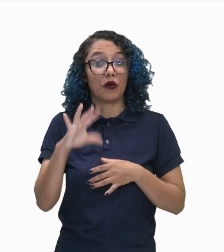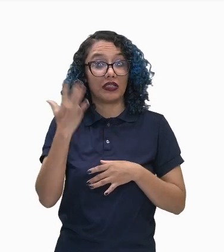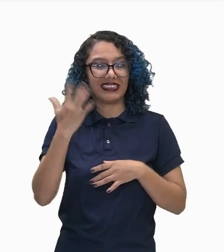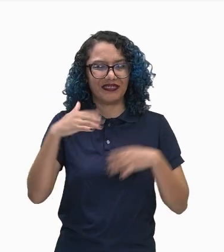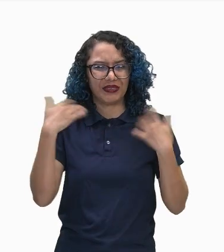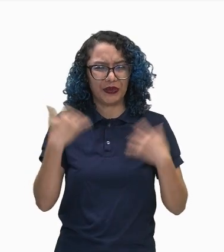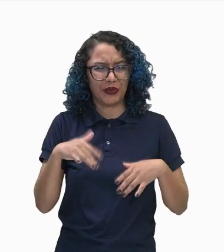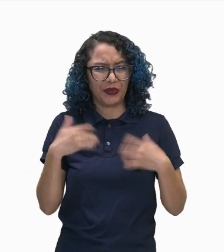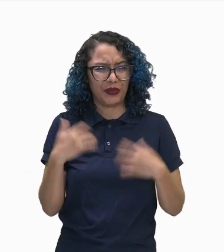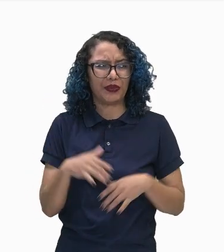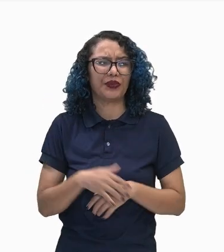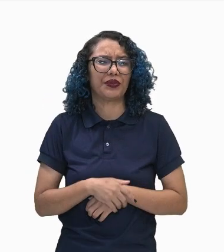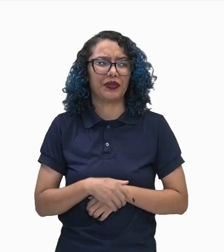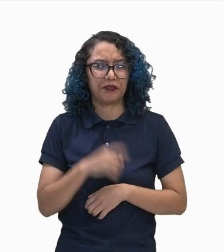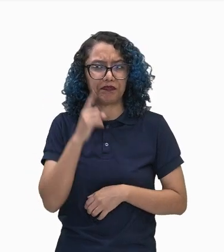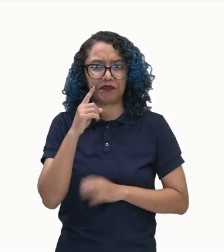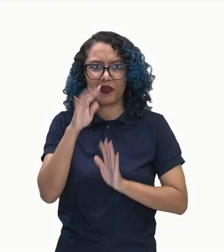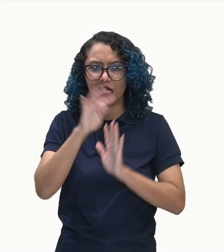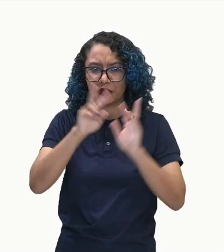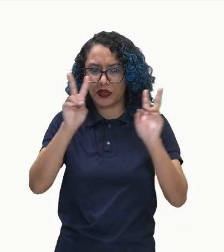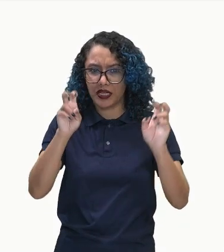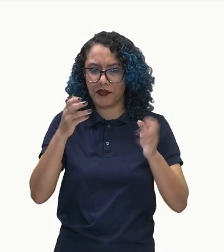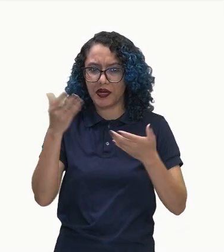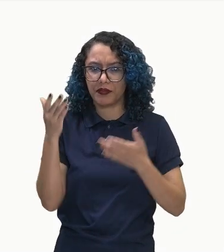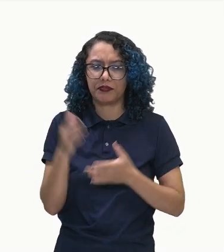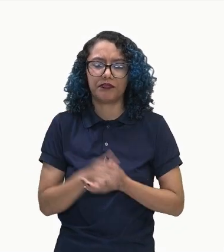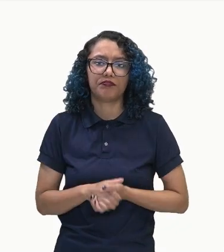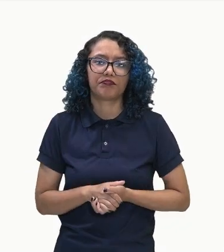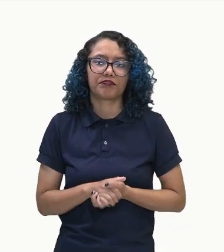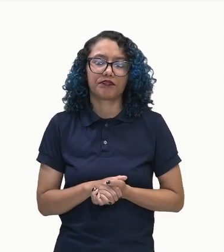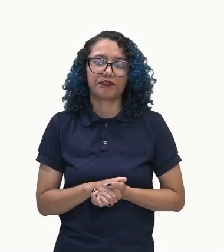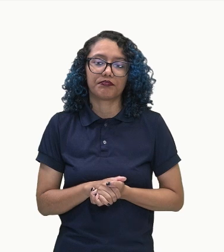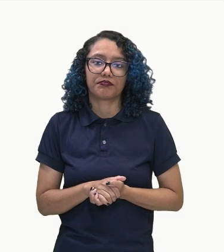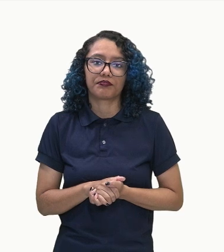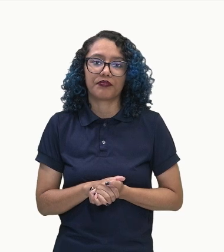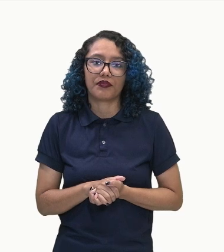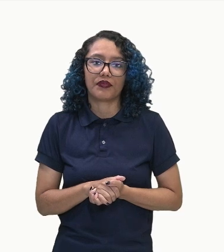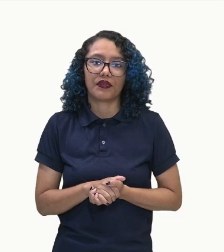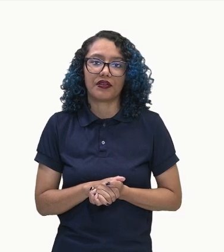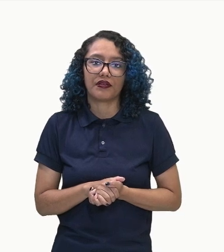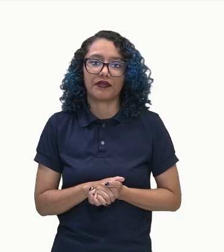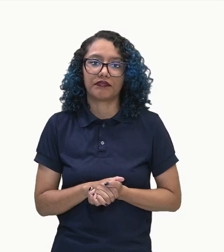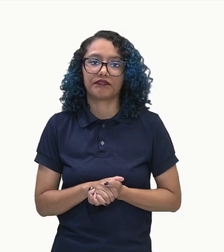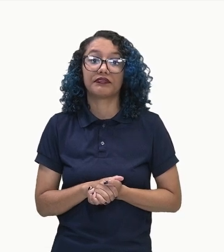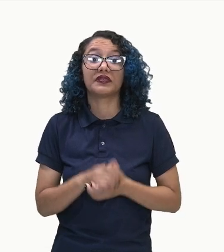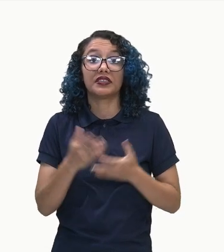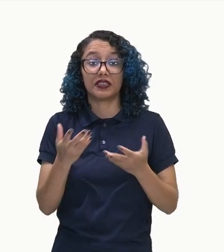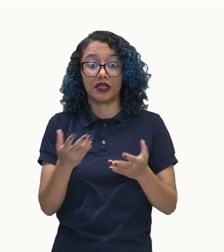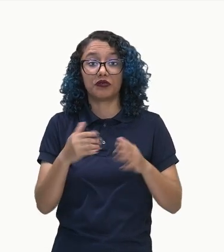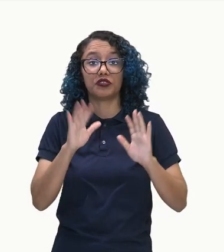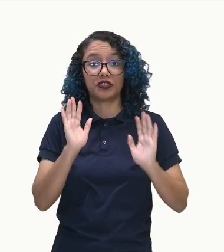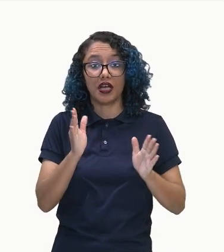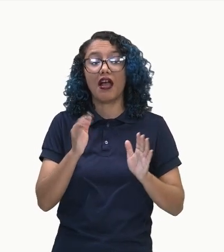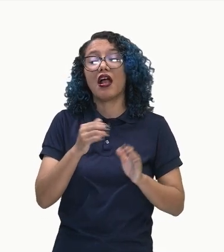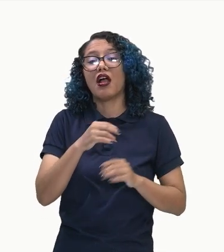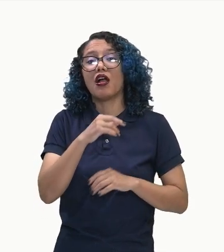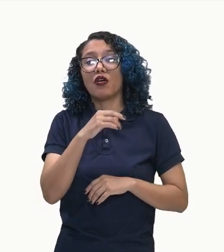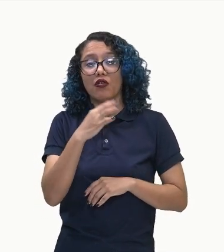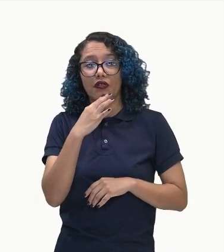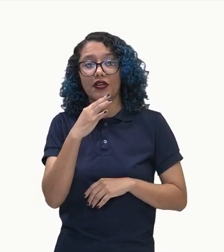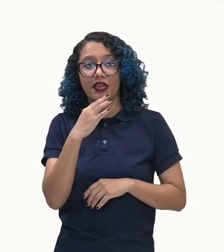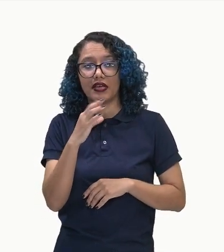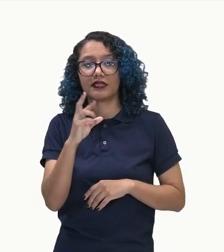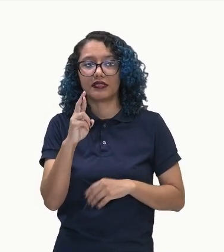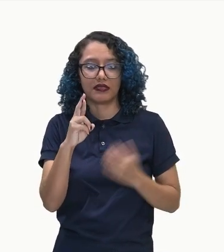A parada foi irada. Então, nós já percebemos que ele conhece muito bem o seu interlocutor, né? Porque ele